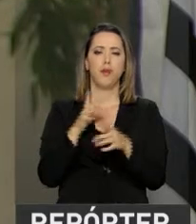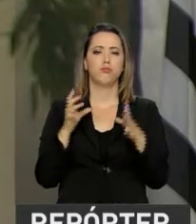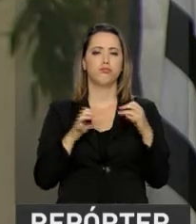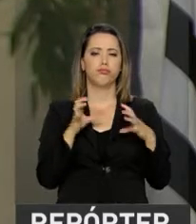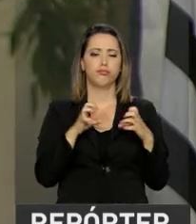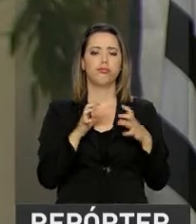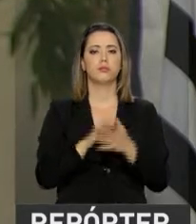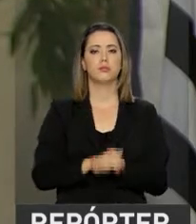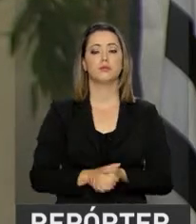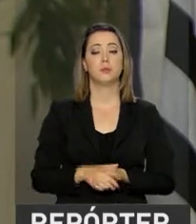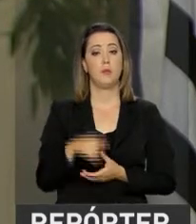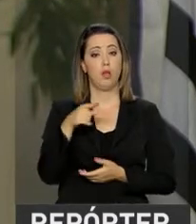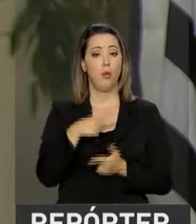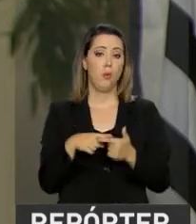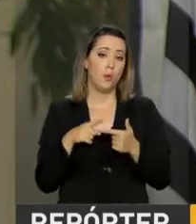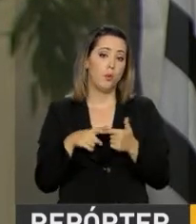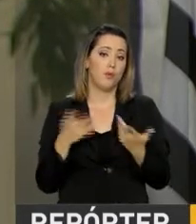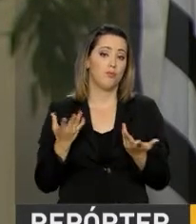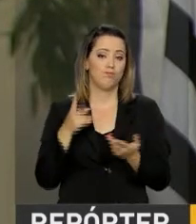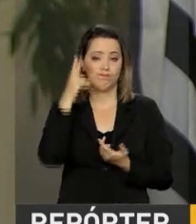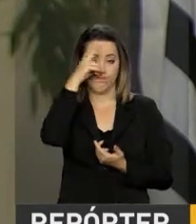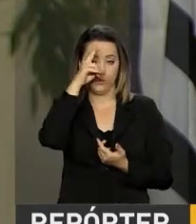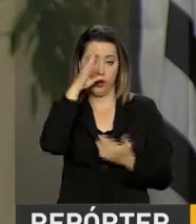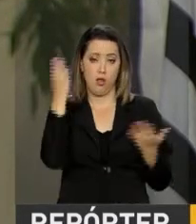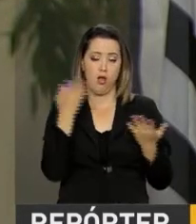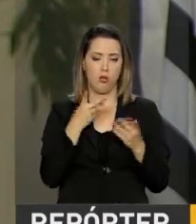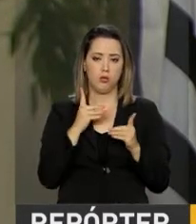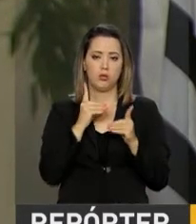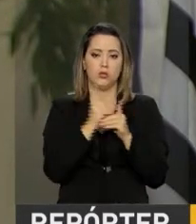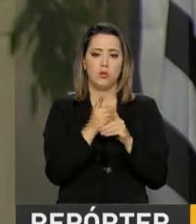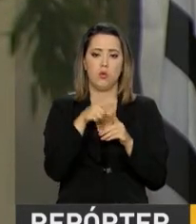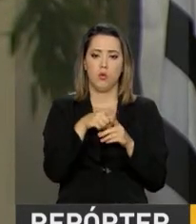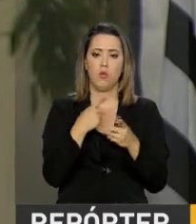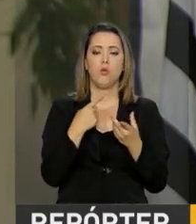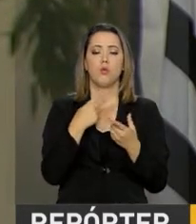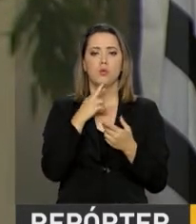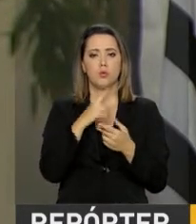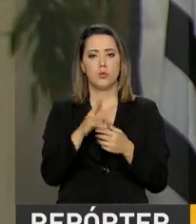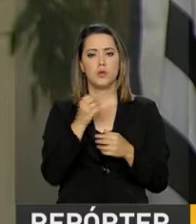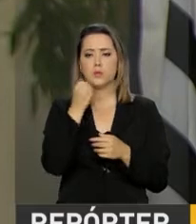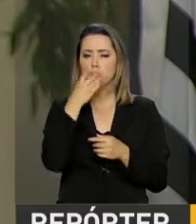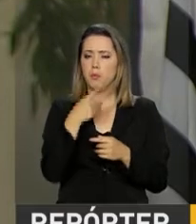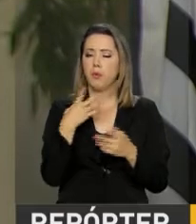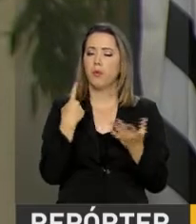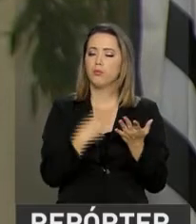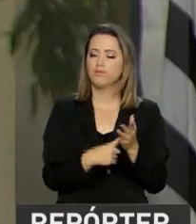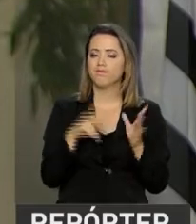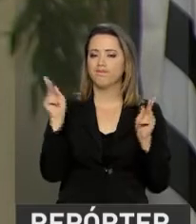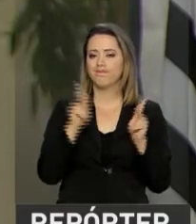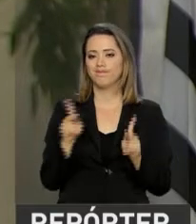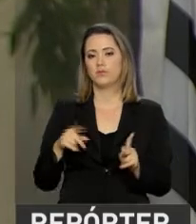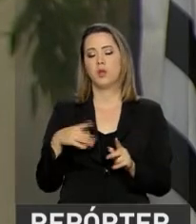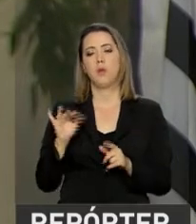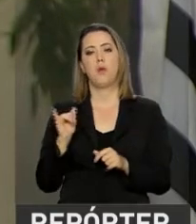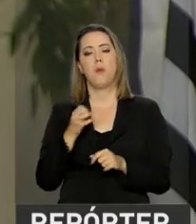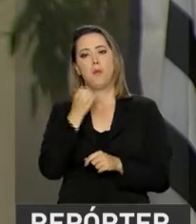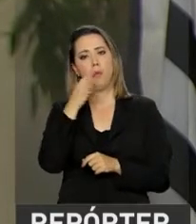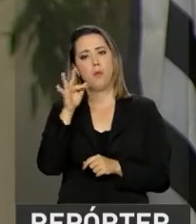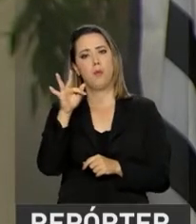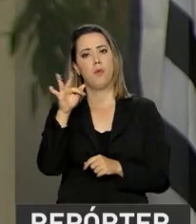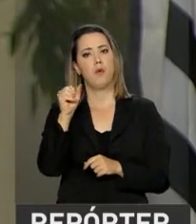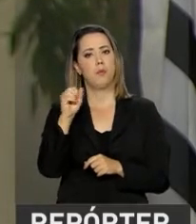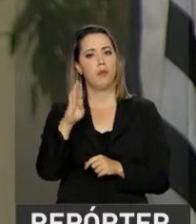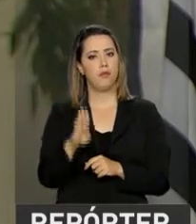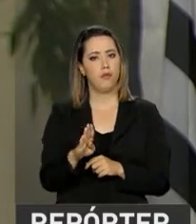Um problema histórico que agora encontra uma solução conciliatória, boa e positiva para todos. Para a aeronáutica, para a